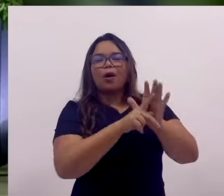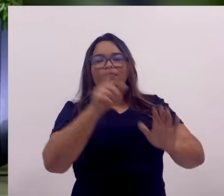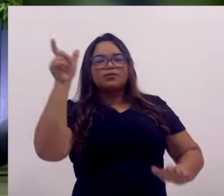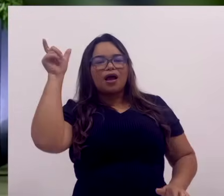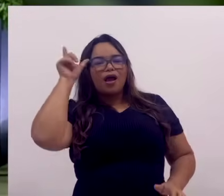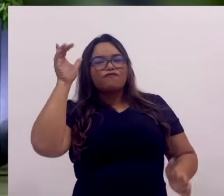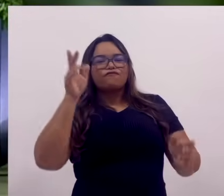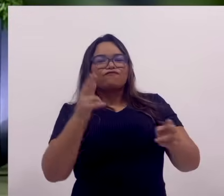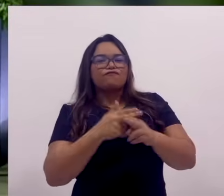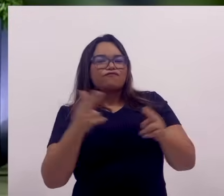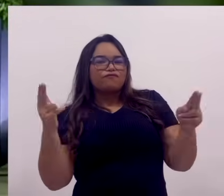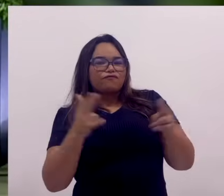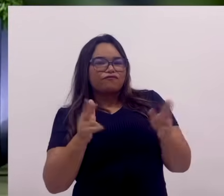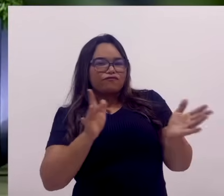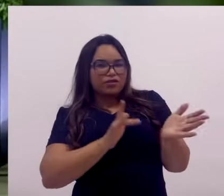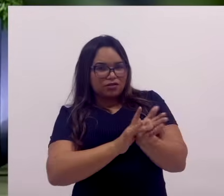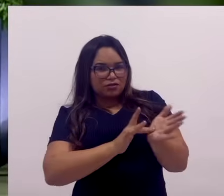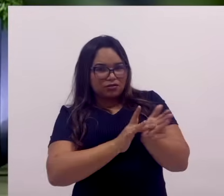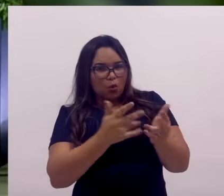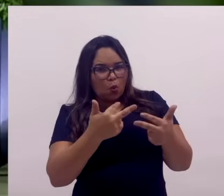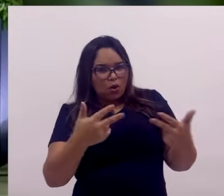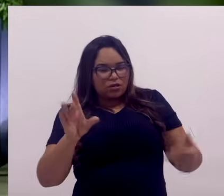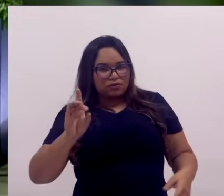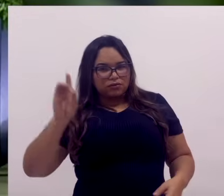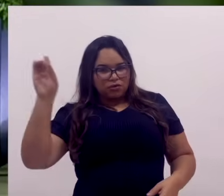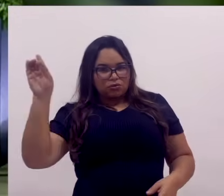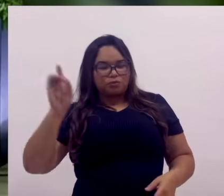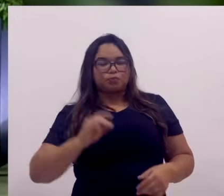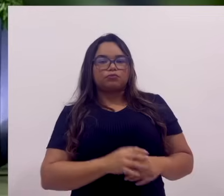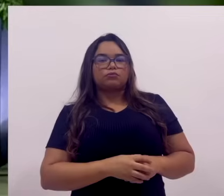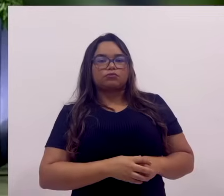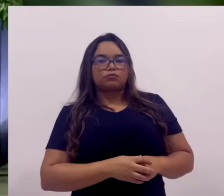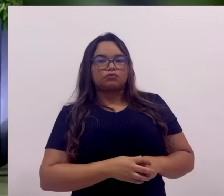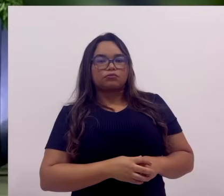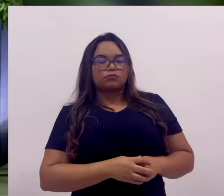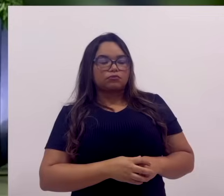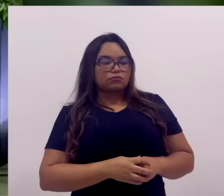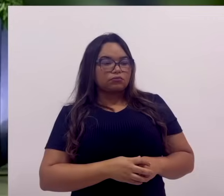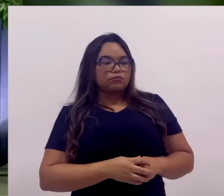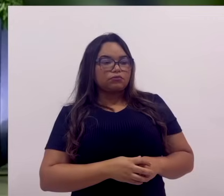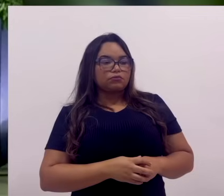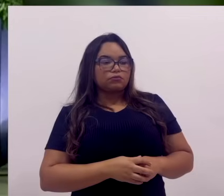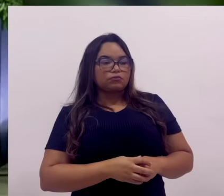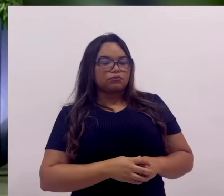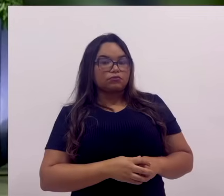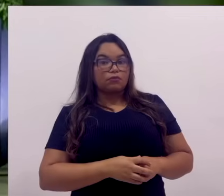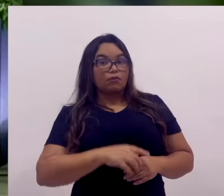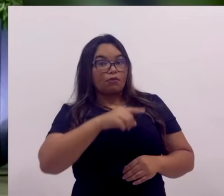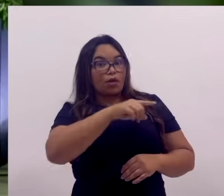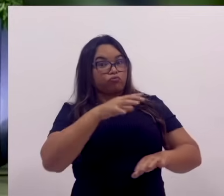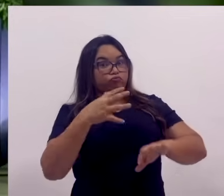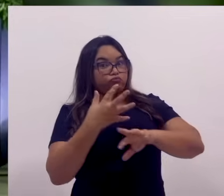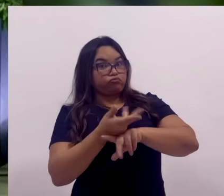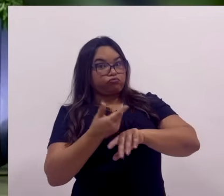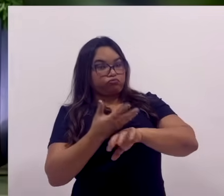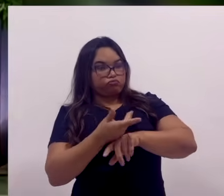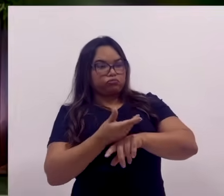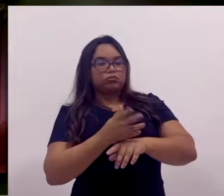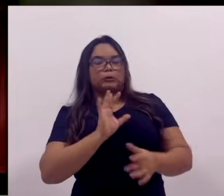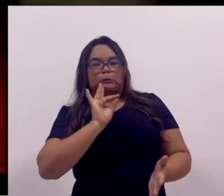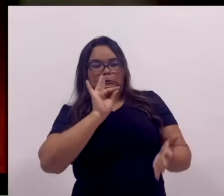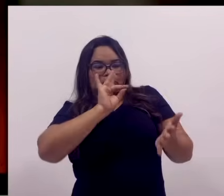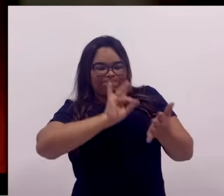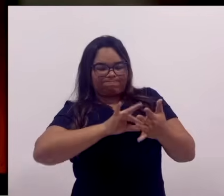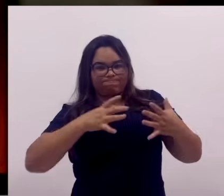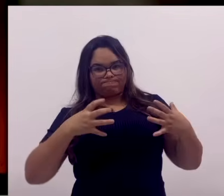de Satanás. E retens o meu nome. Ou seja, que essa igreja estava firmada na verdade, apesar